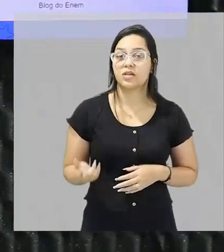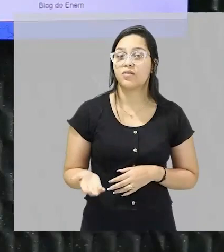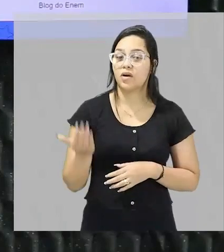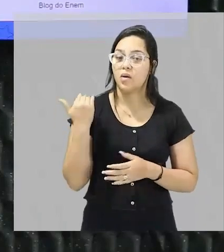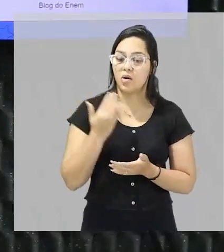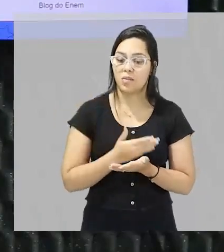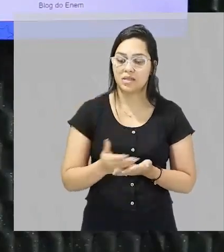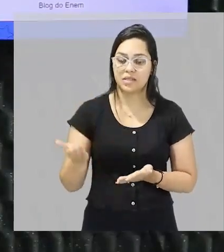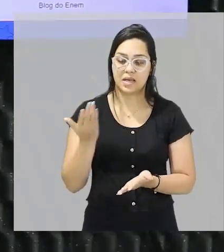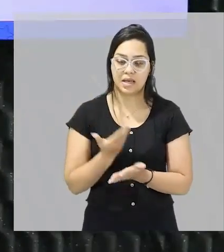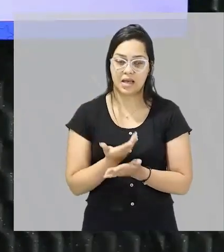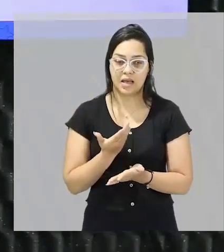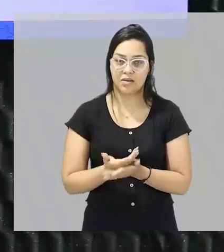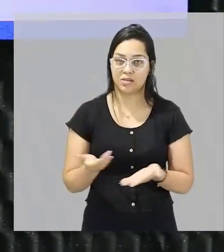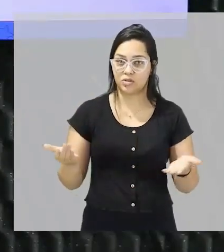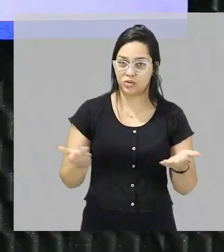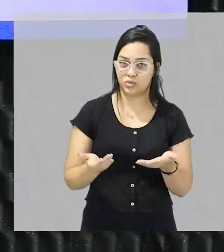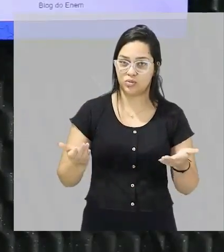começar a nossa aula de hoje.